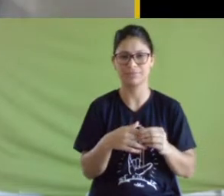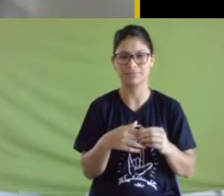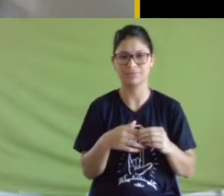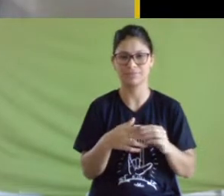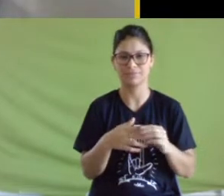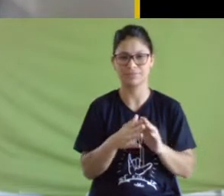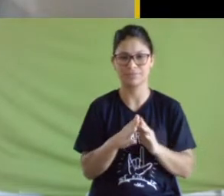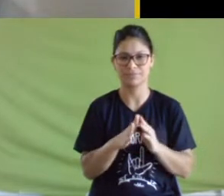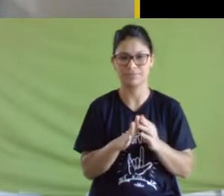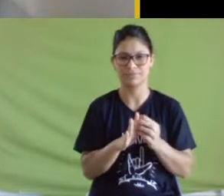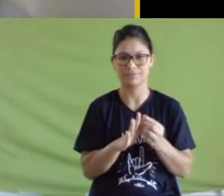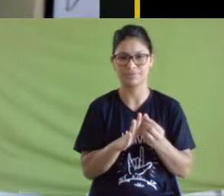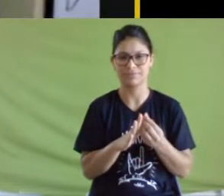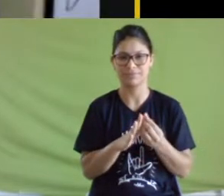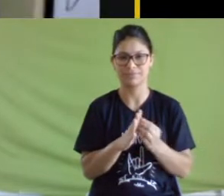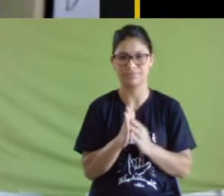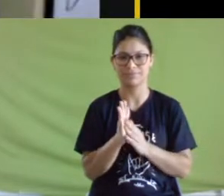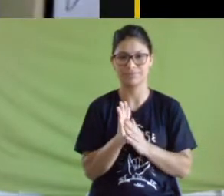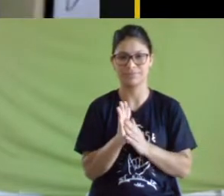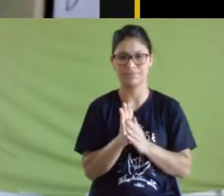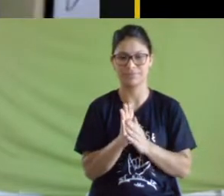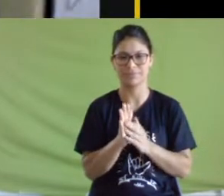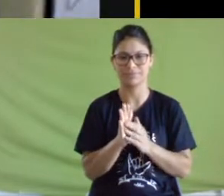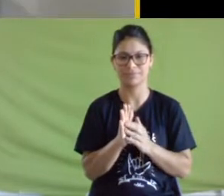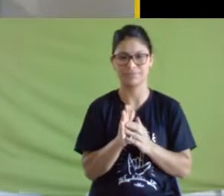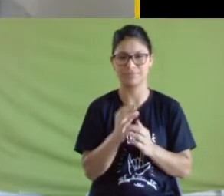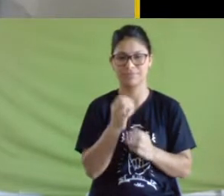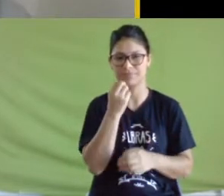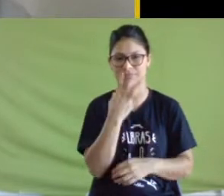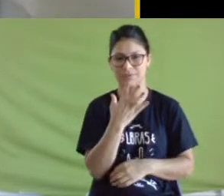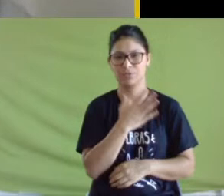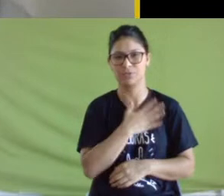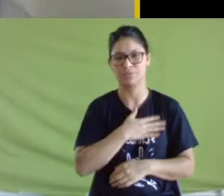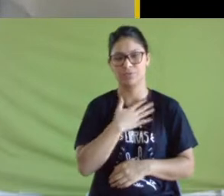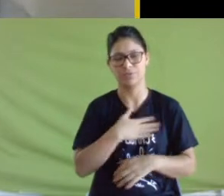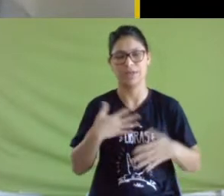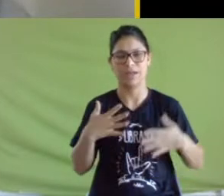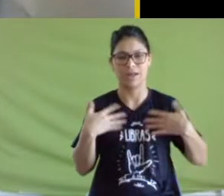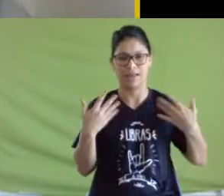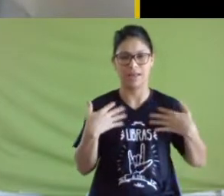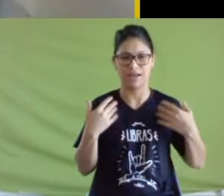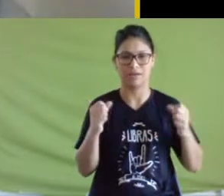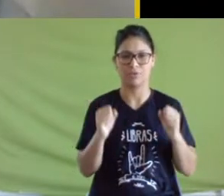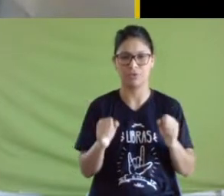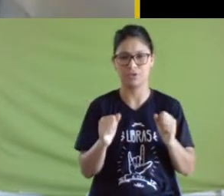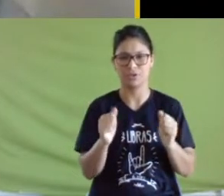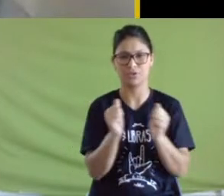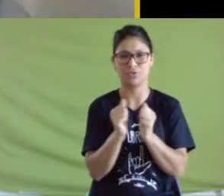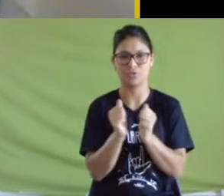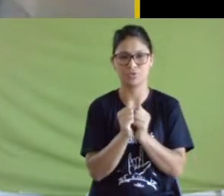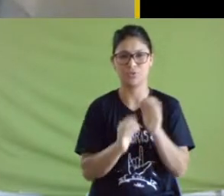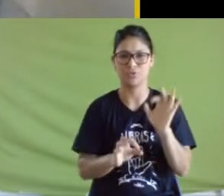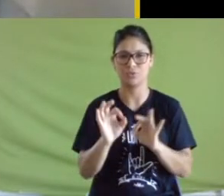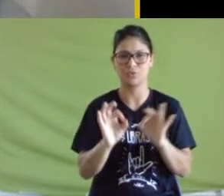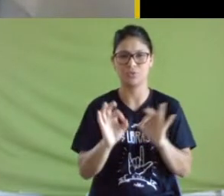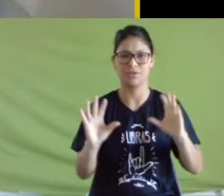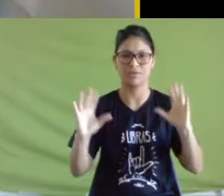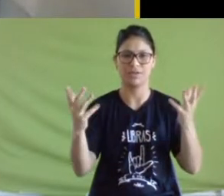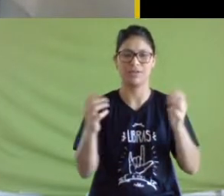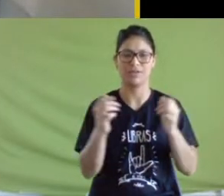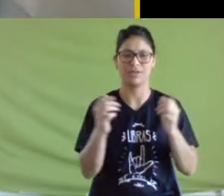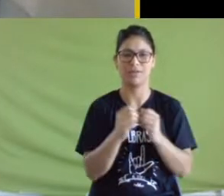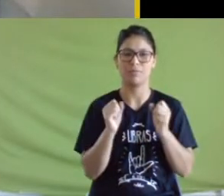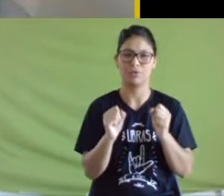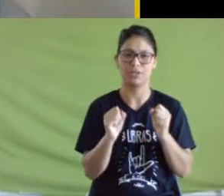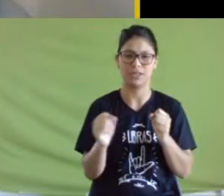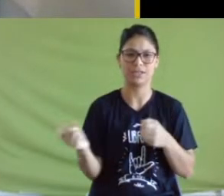da que foi trazido hoje no seminário. Isso muito, muito me alegra, né, poder, né, organizar esse evento, poder trazer